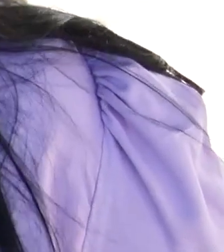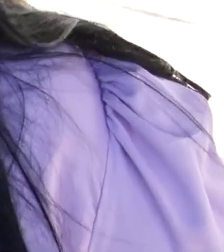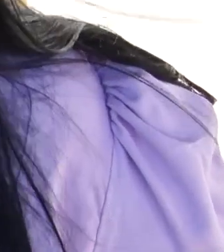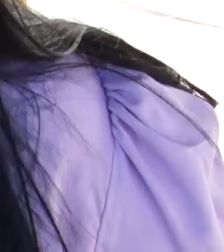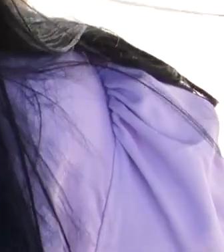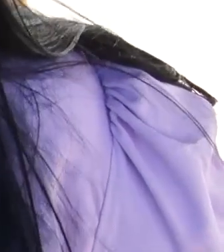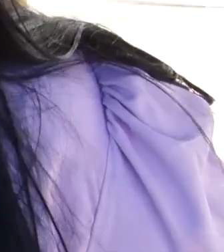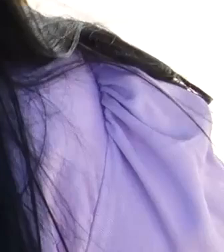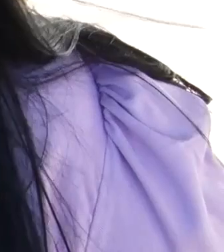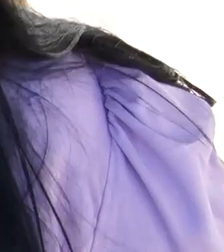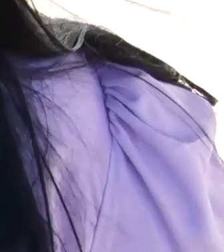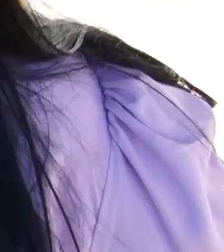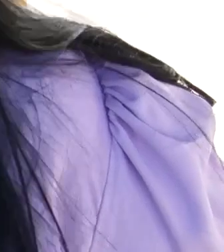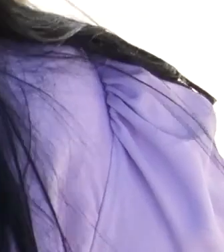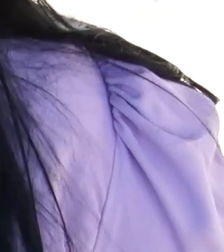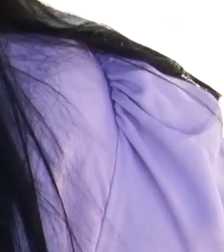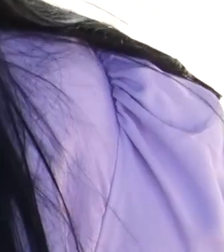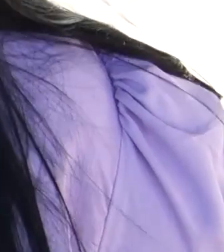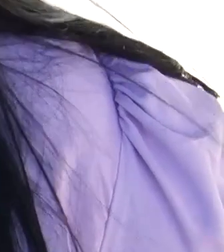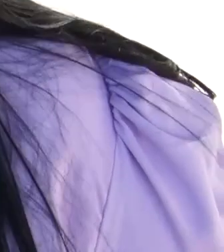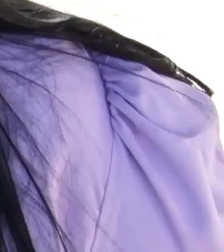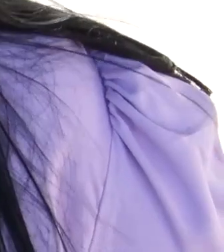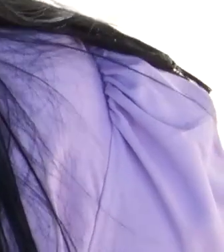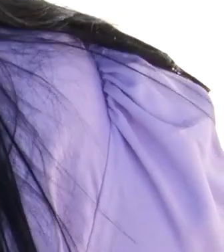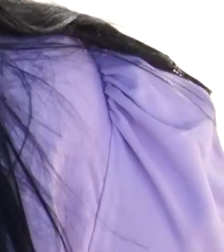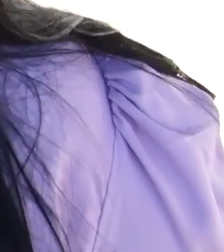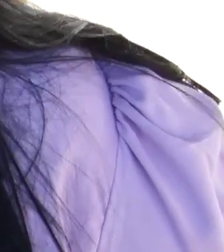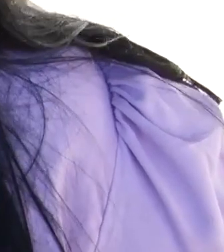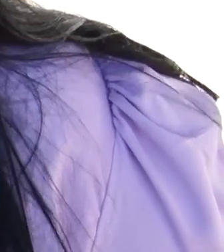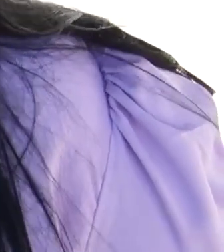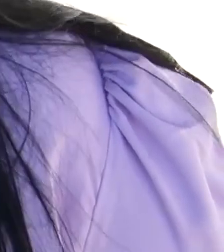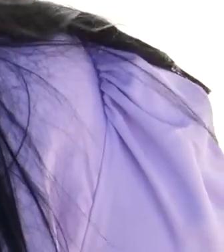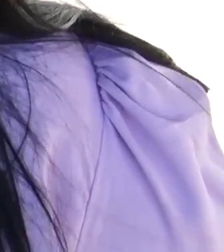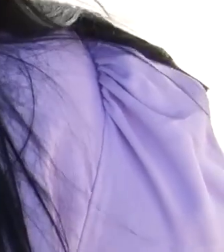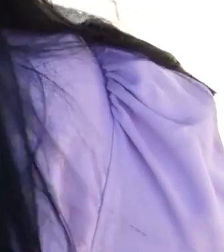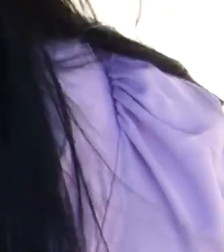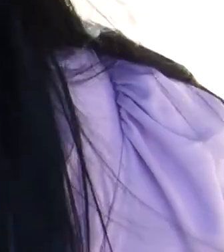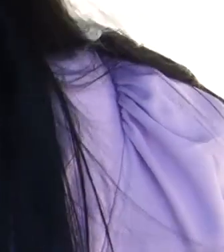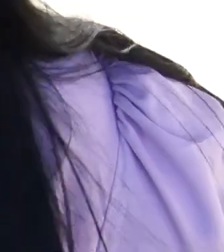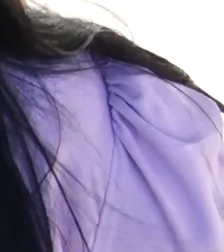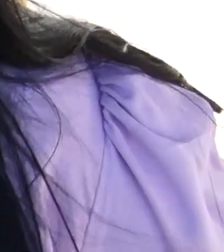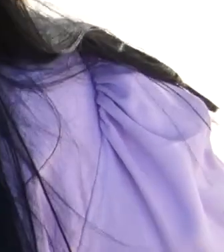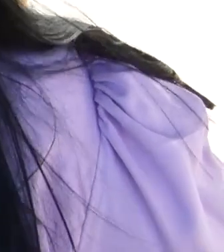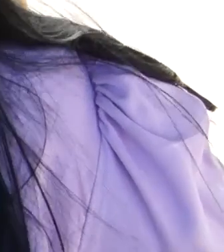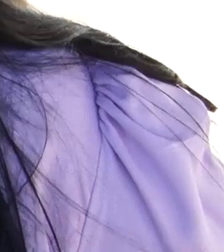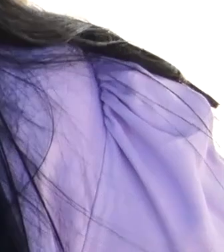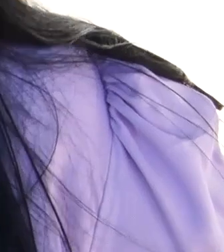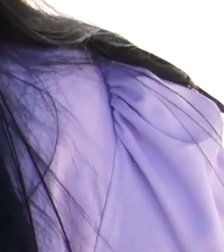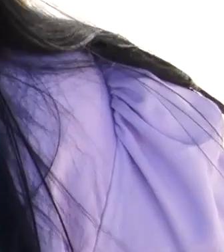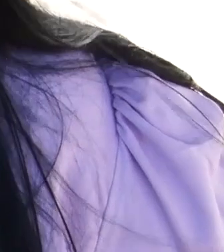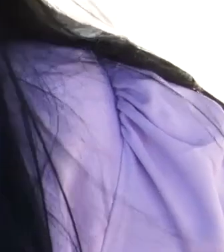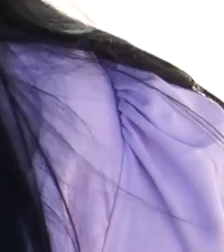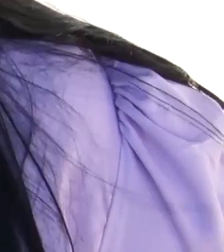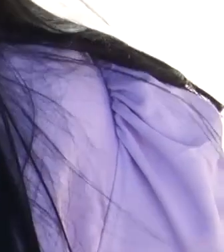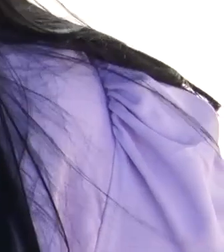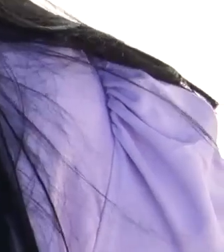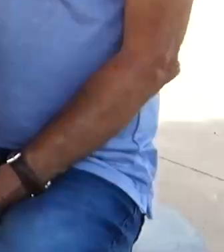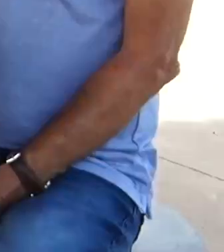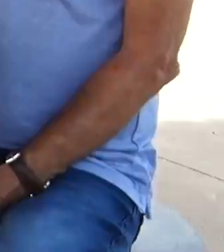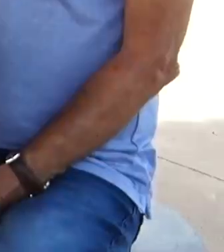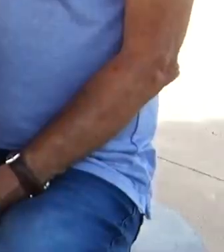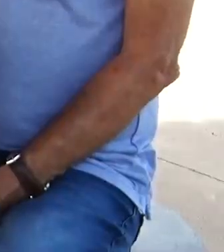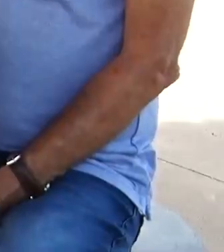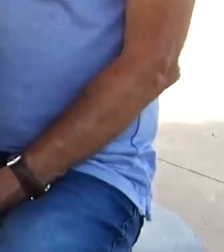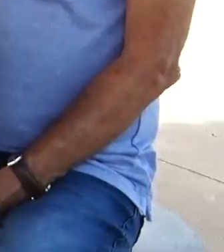livro e aproximar desse objeto livro, sem medo, né, com vontade de descobrir o que traz nele, as histórias que ele traz.